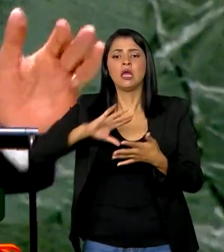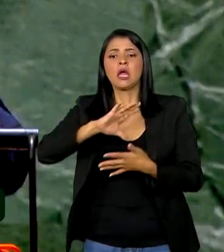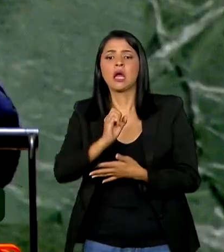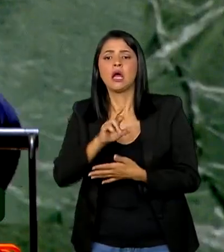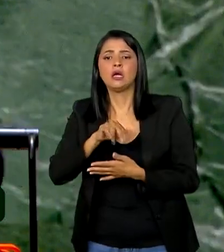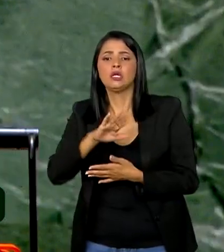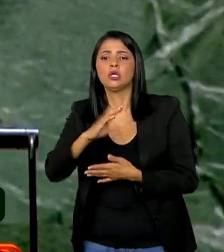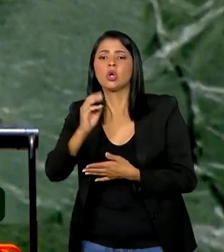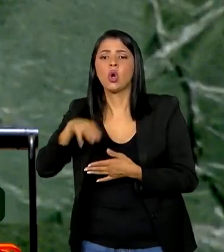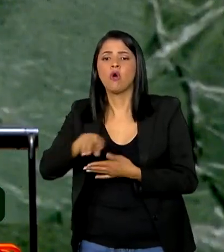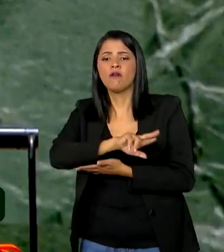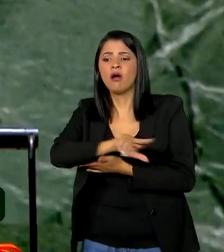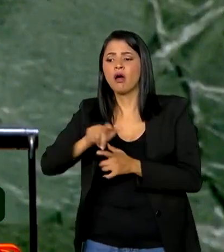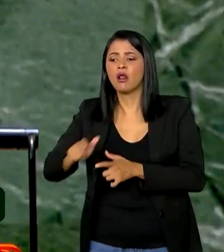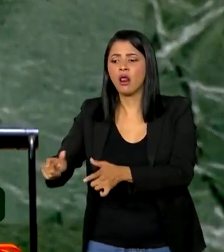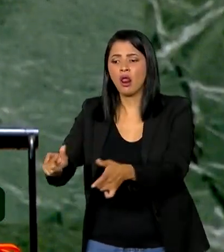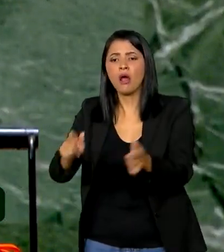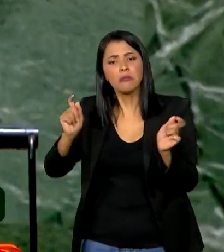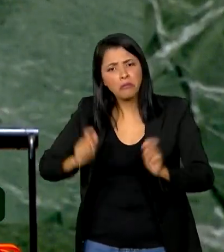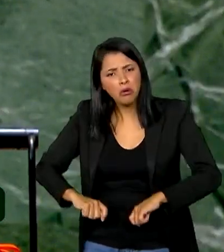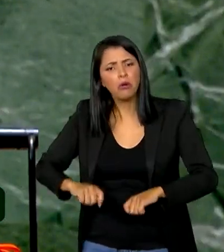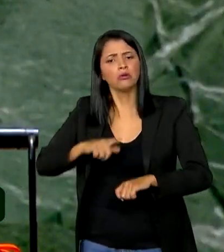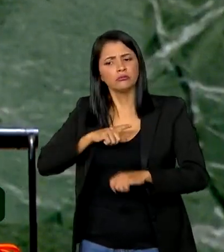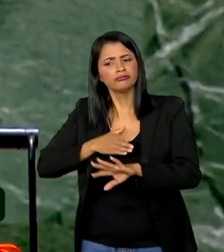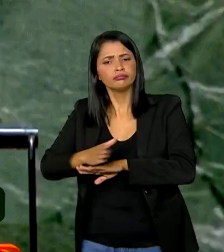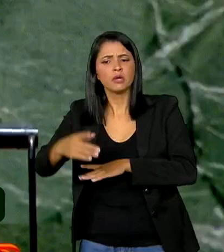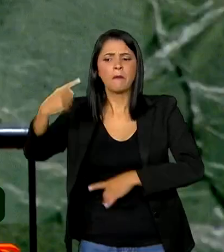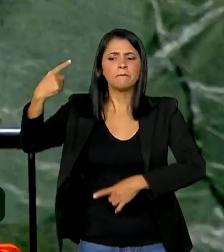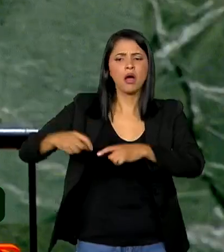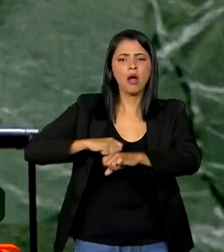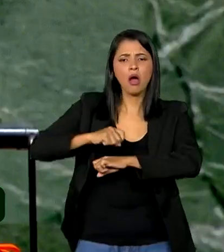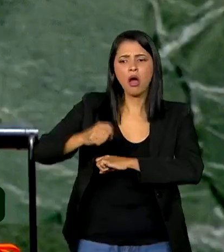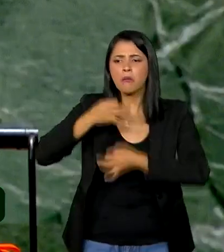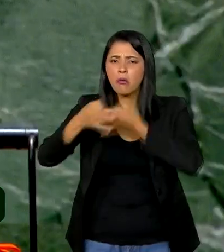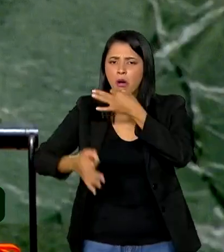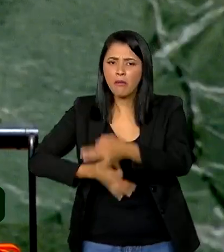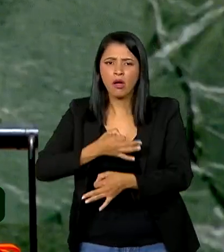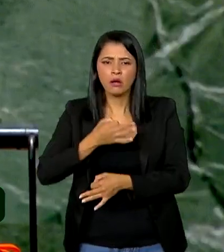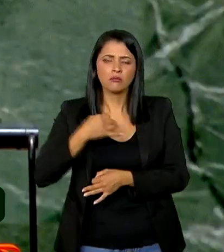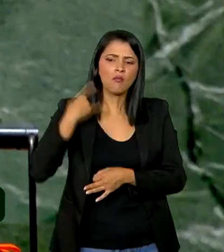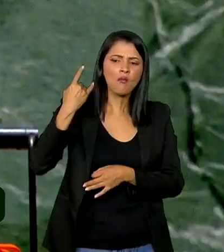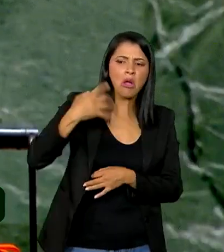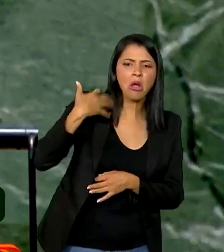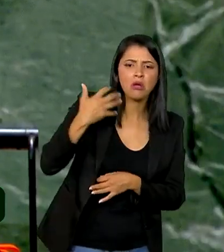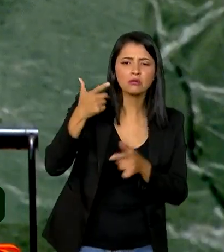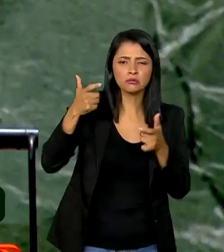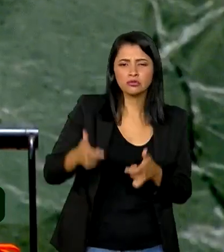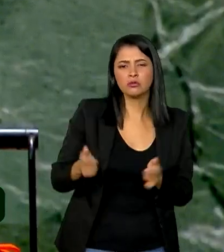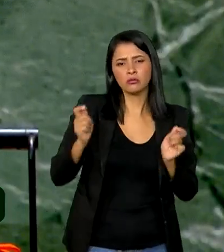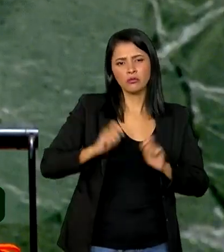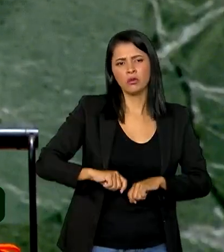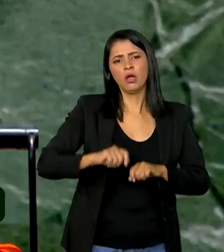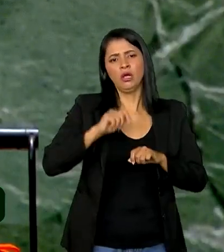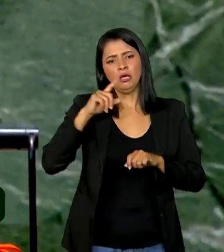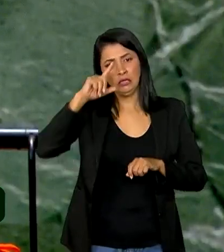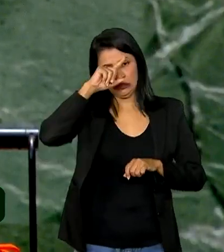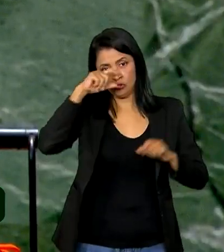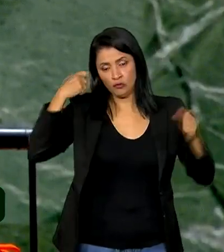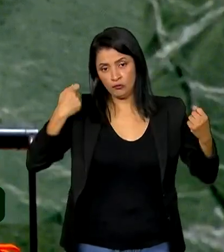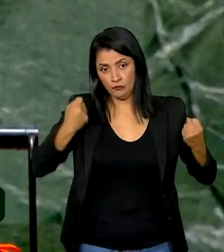Estamos chegando ao final do primeiro quarto do século XXI, com as Nações Unidas cada vez mais